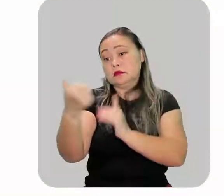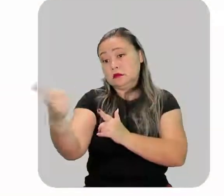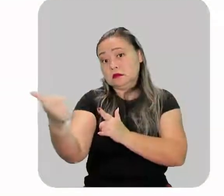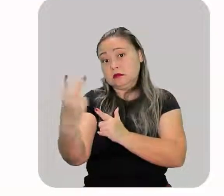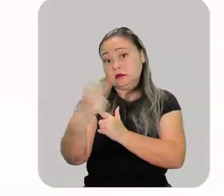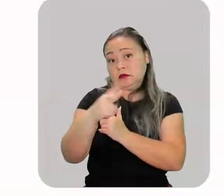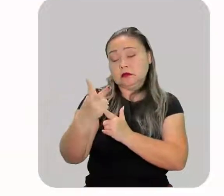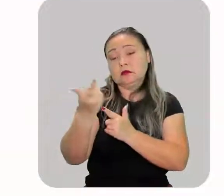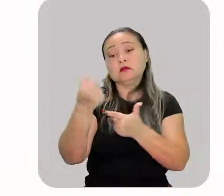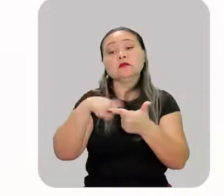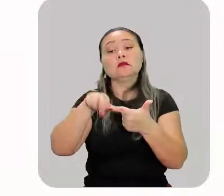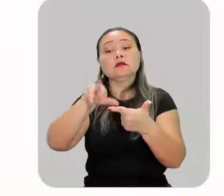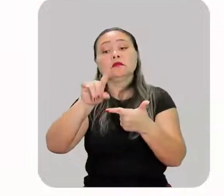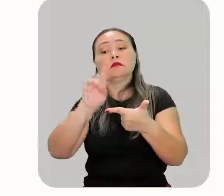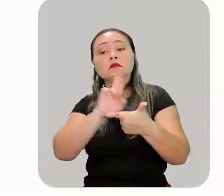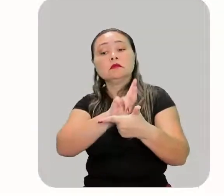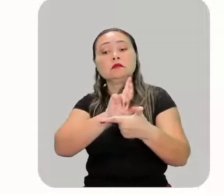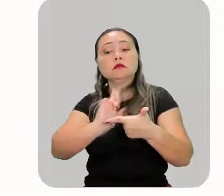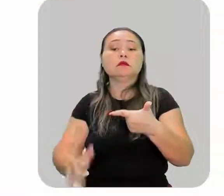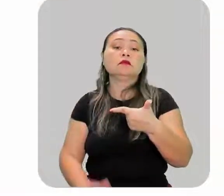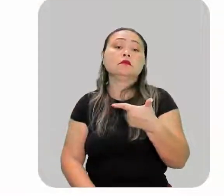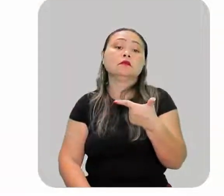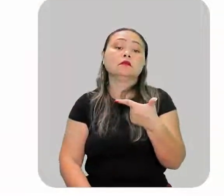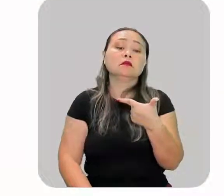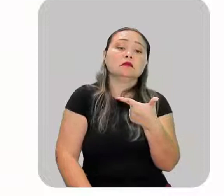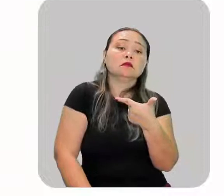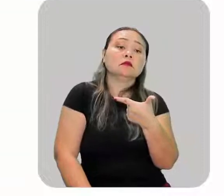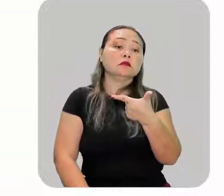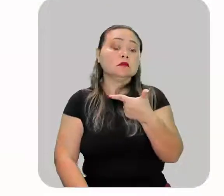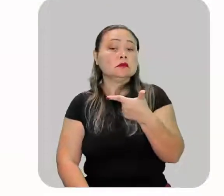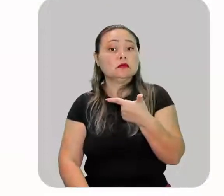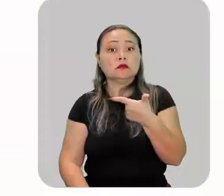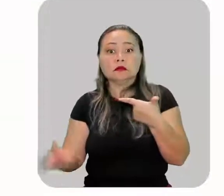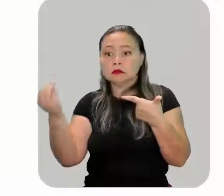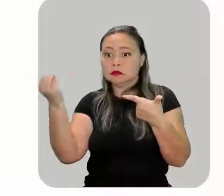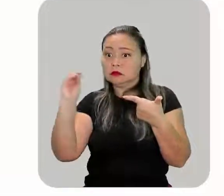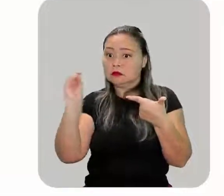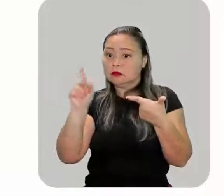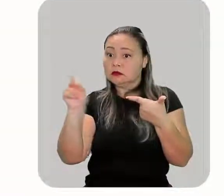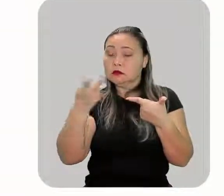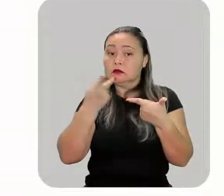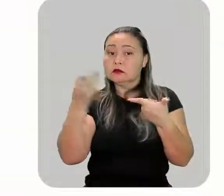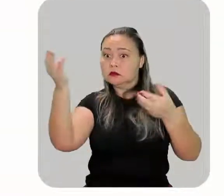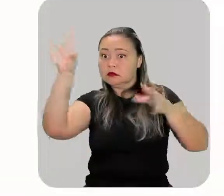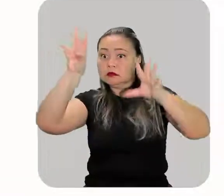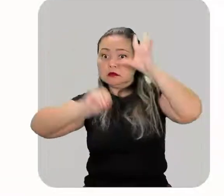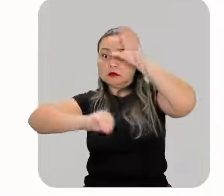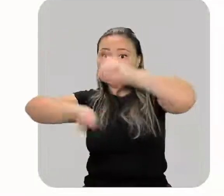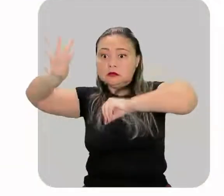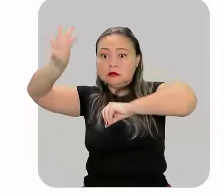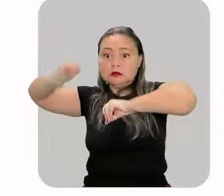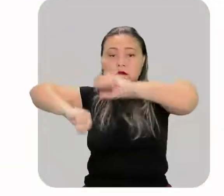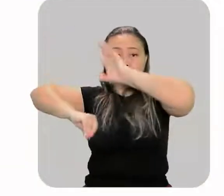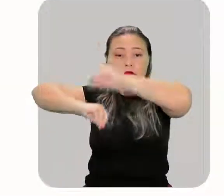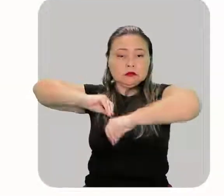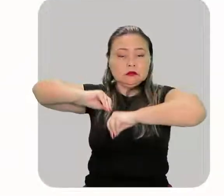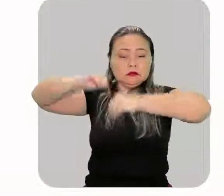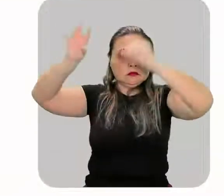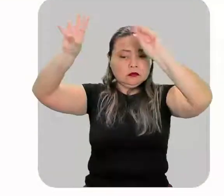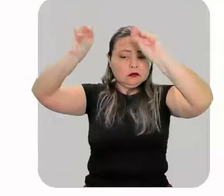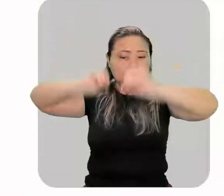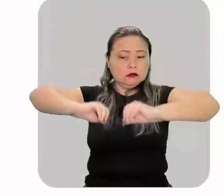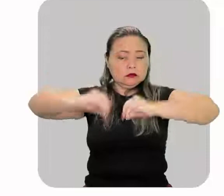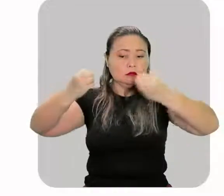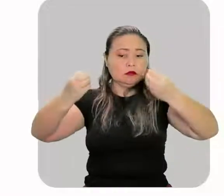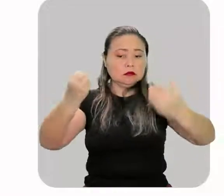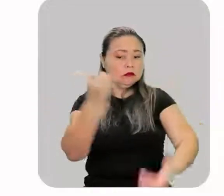1 são raízes da equação. Então, já estou assim, enquanto o professor está falando, eu já estou colocando aqui os